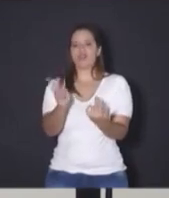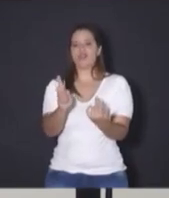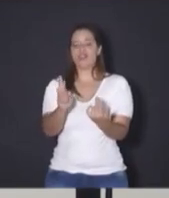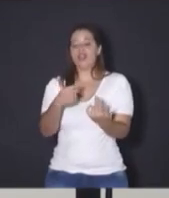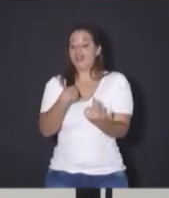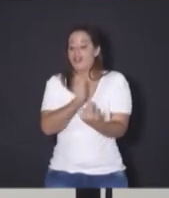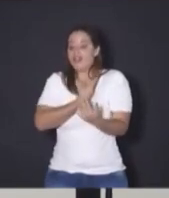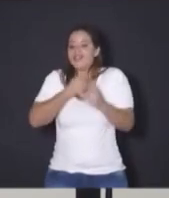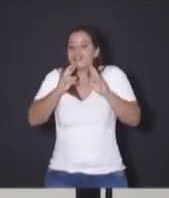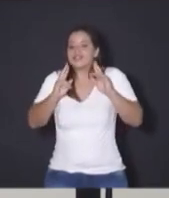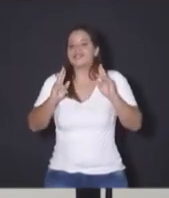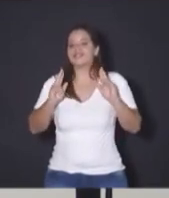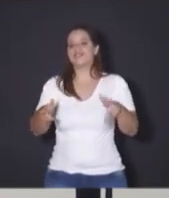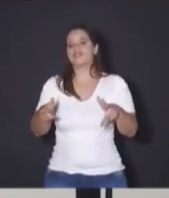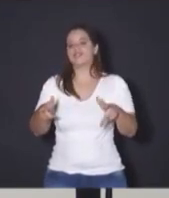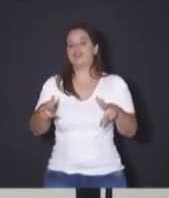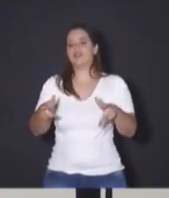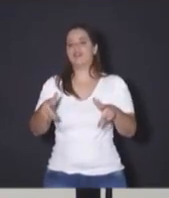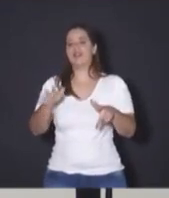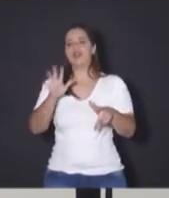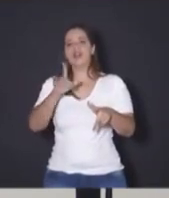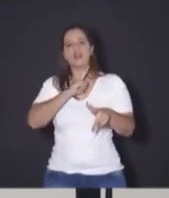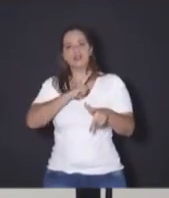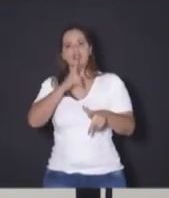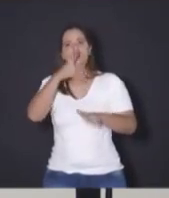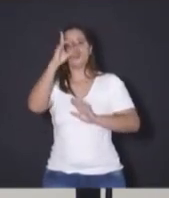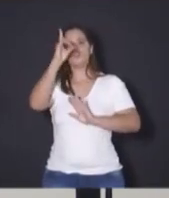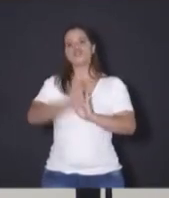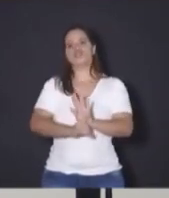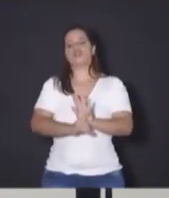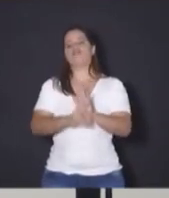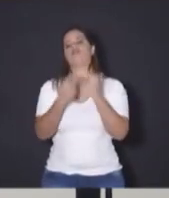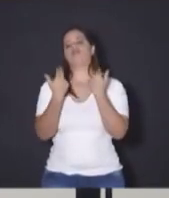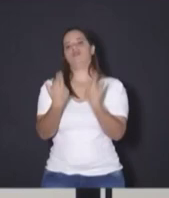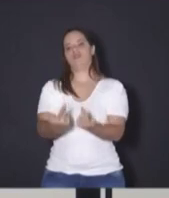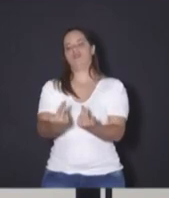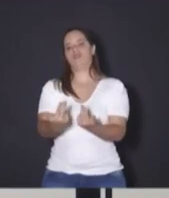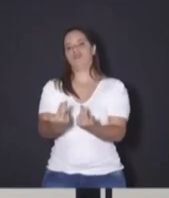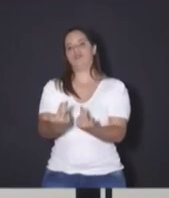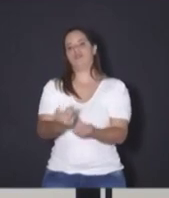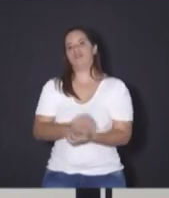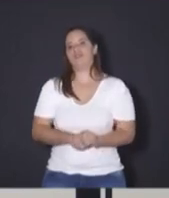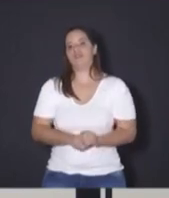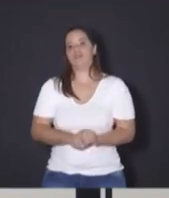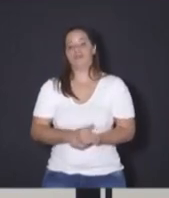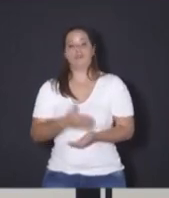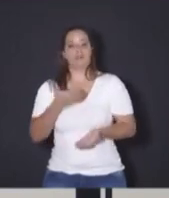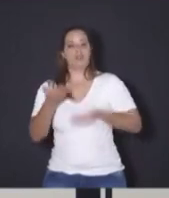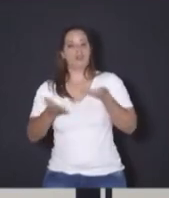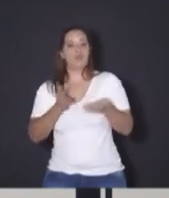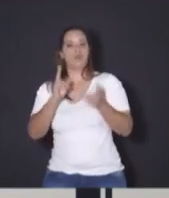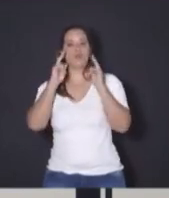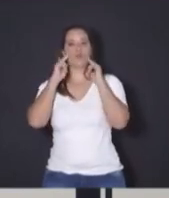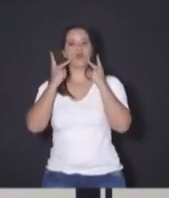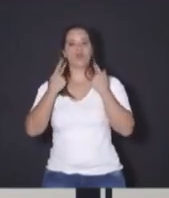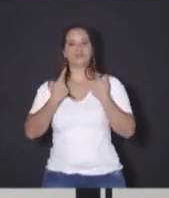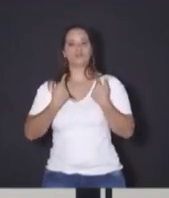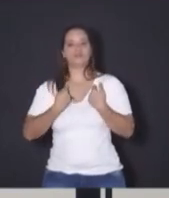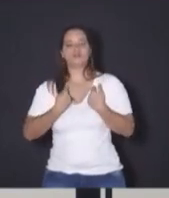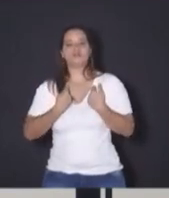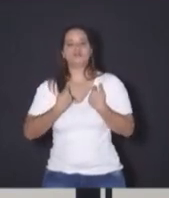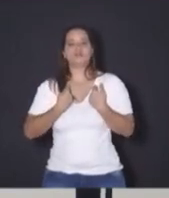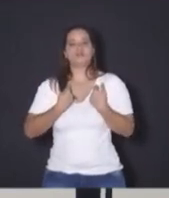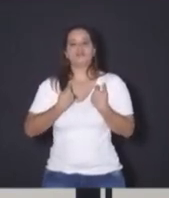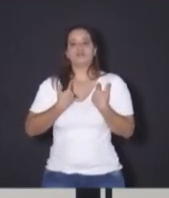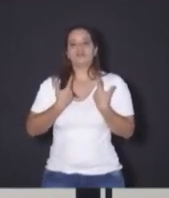Somos diferentes. Agora, temos direitos iguais enquanto ser humano,